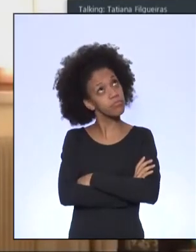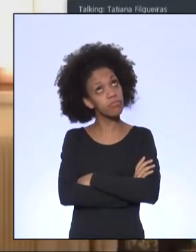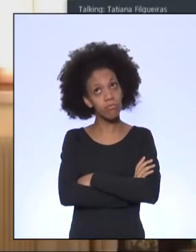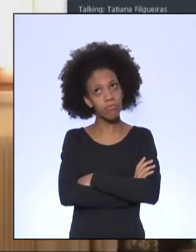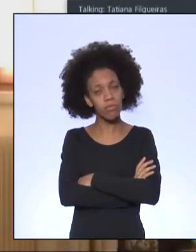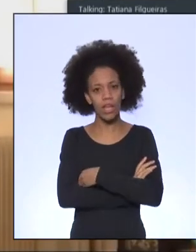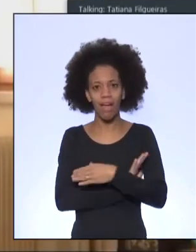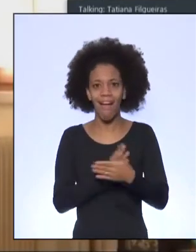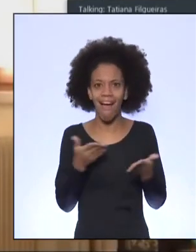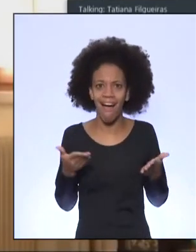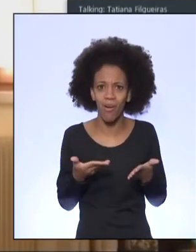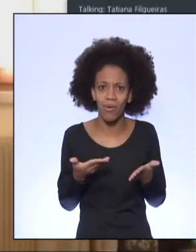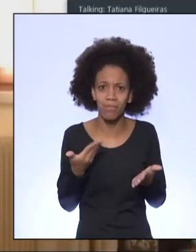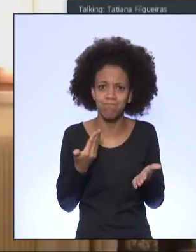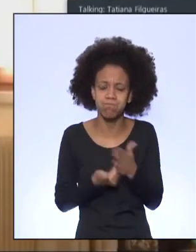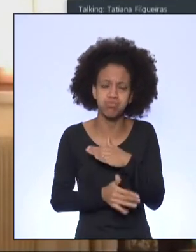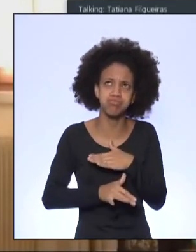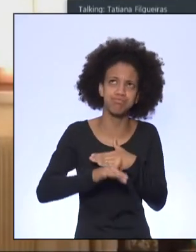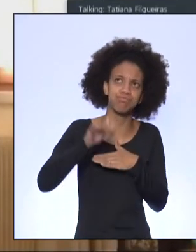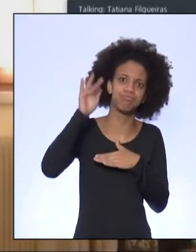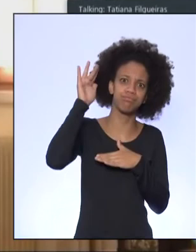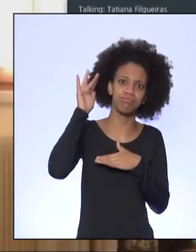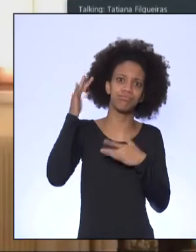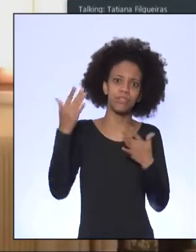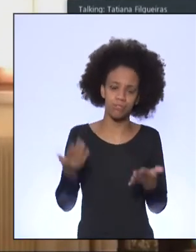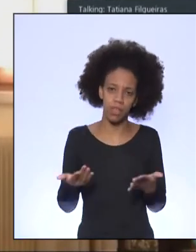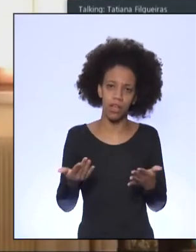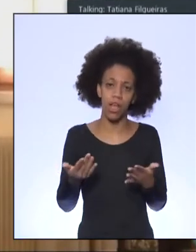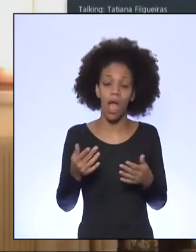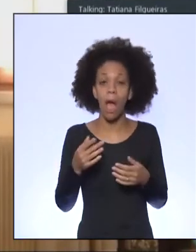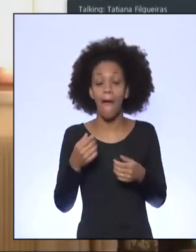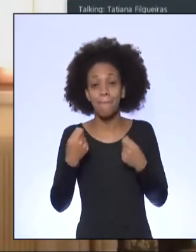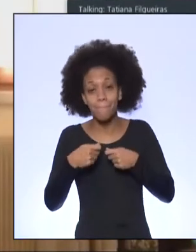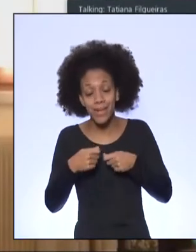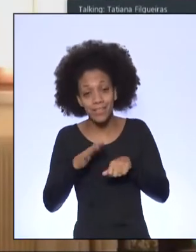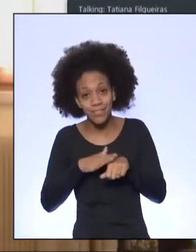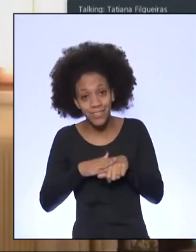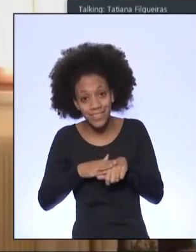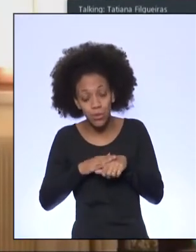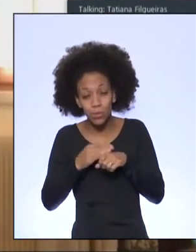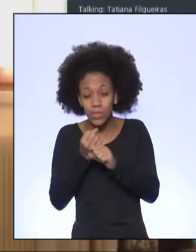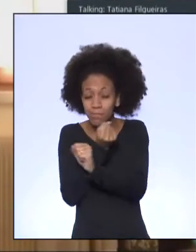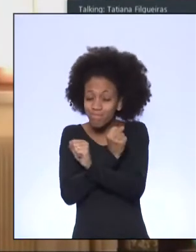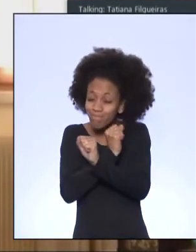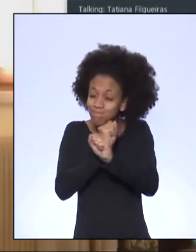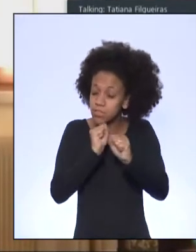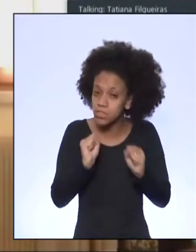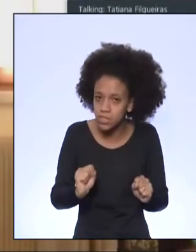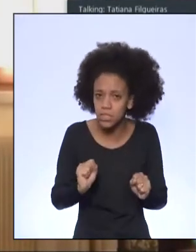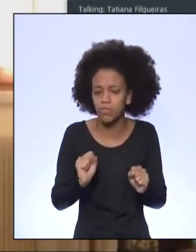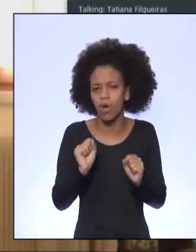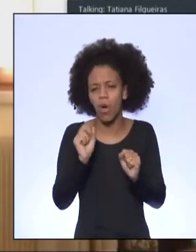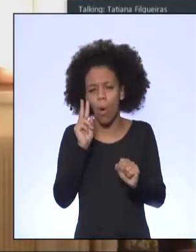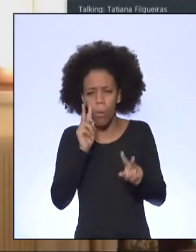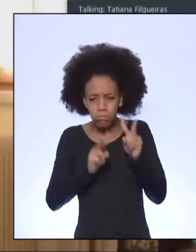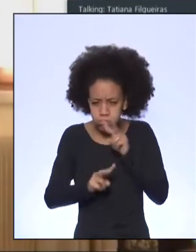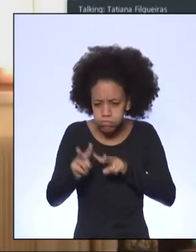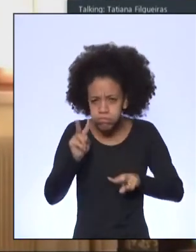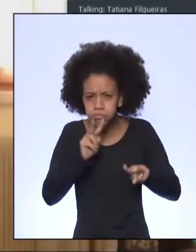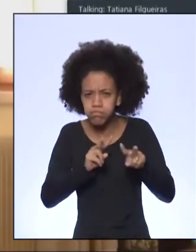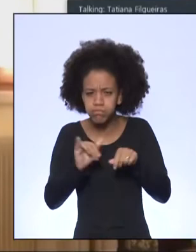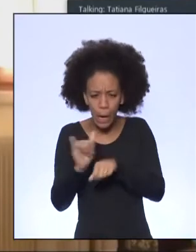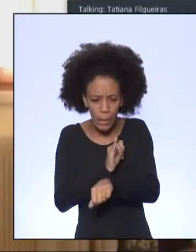Então, eu acredito muito mais numa linha de que a gente vai fazer o que for possível ser feito agora. Vamos enxergar o tamanho, né? Fazer